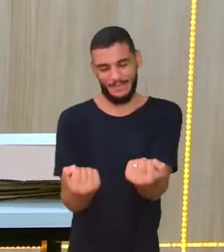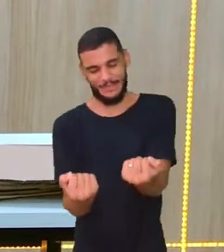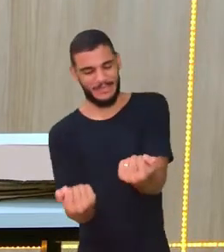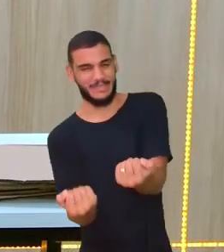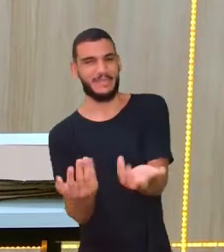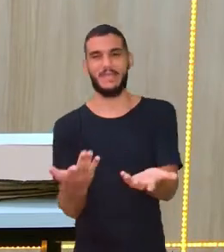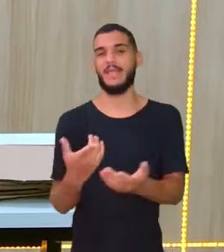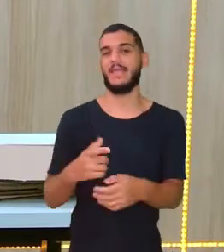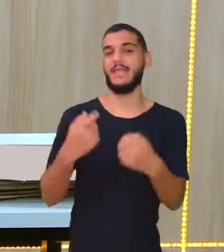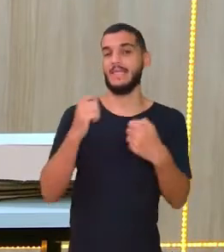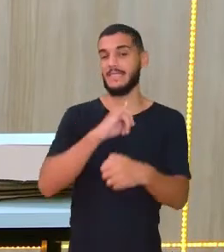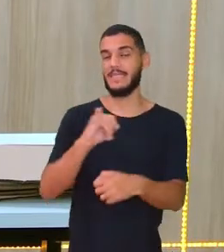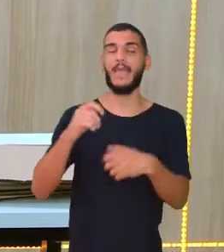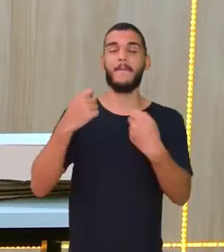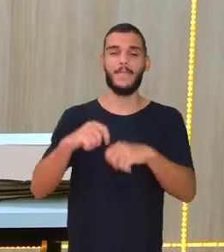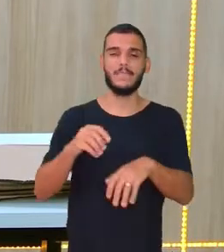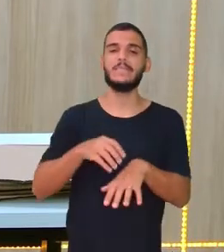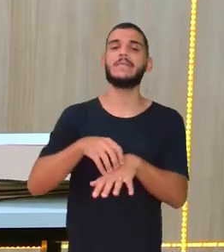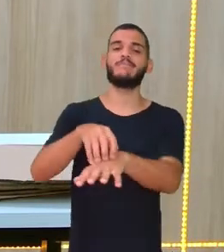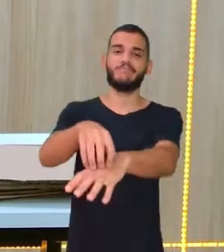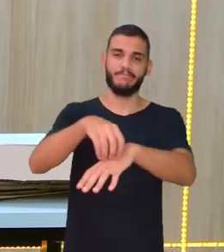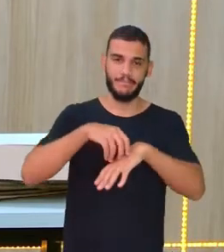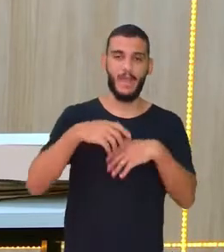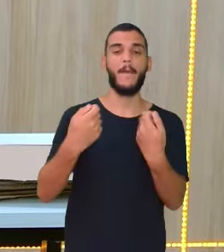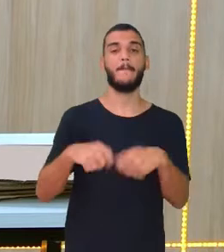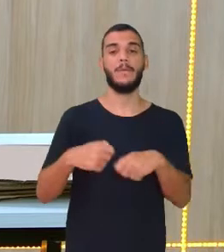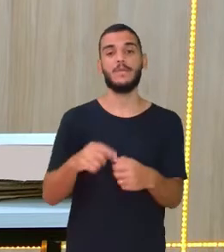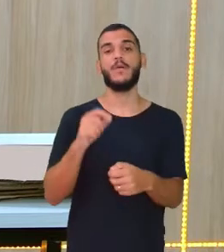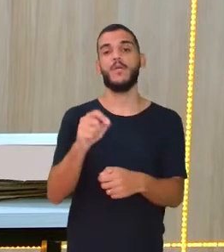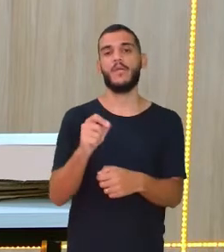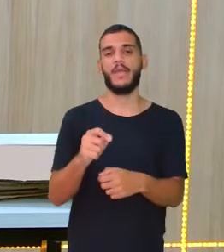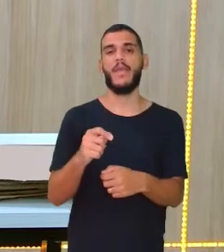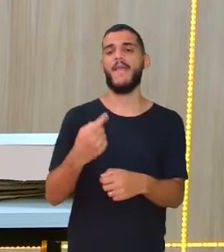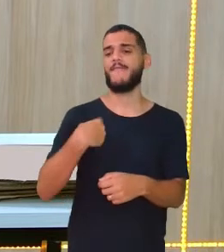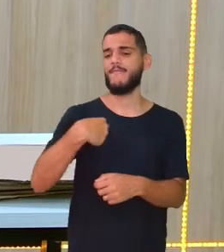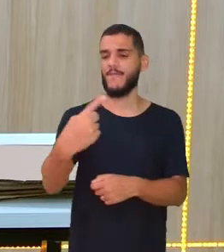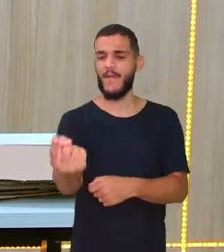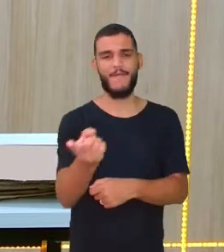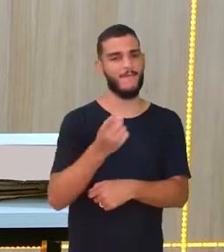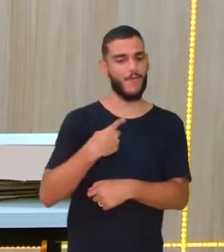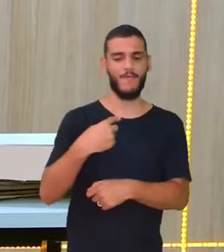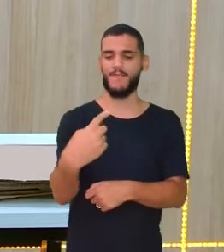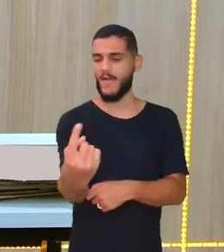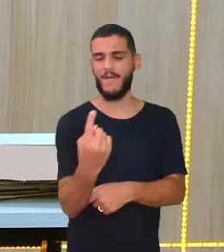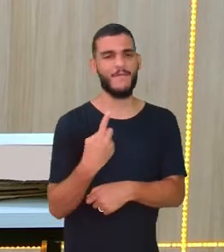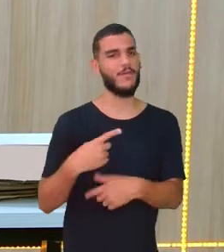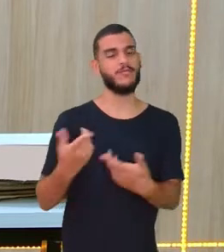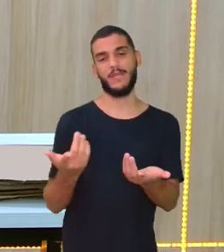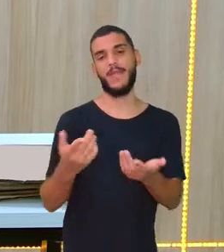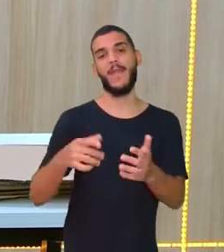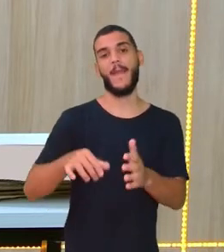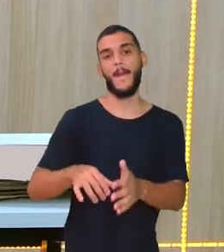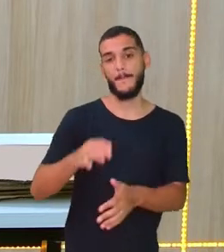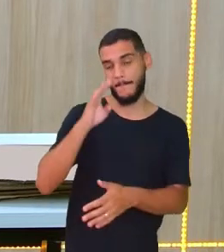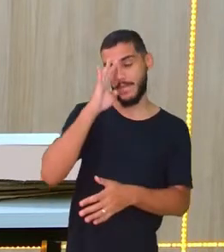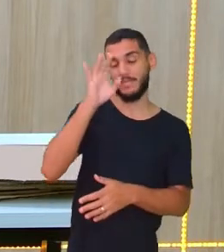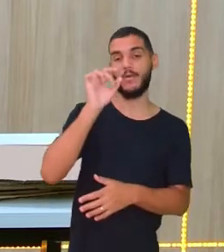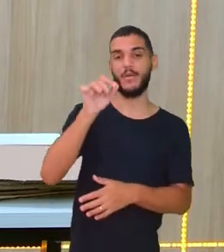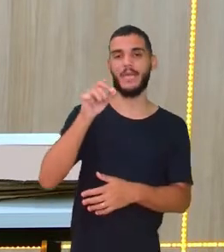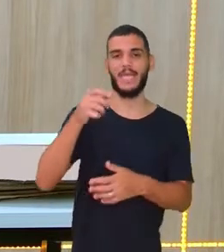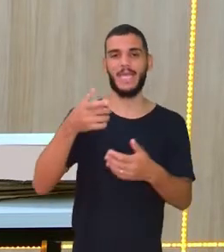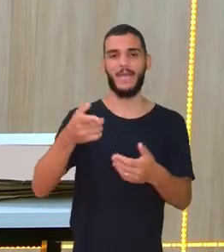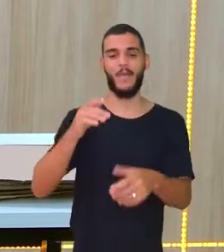mais de uma vez, volta para ir buscar, não sobrecarrega aí, principalmente na hora de levantar, que quando a gente vai